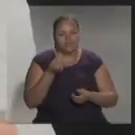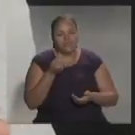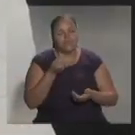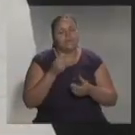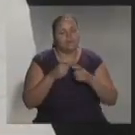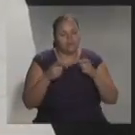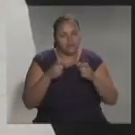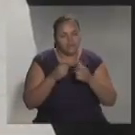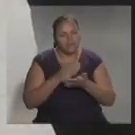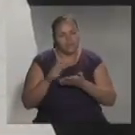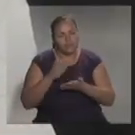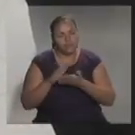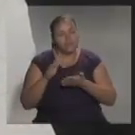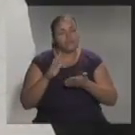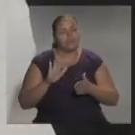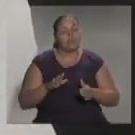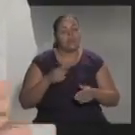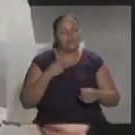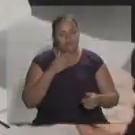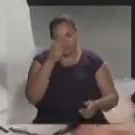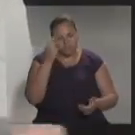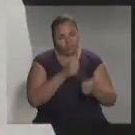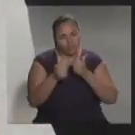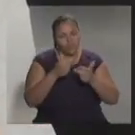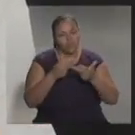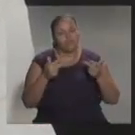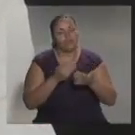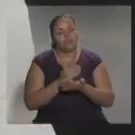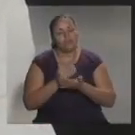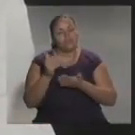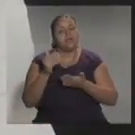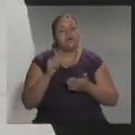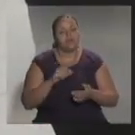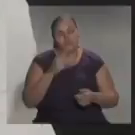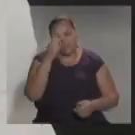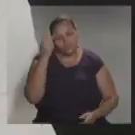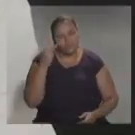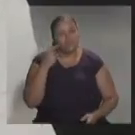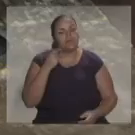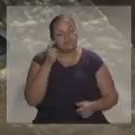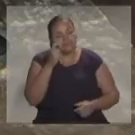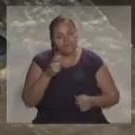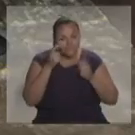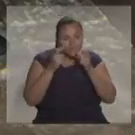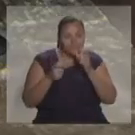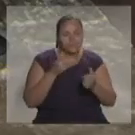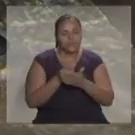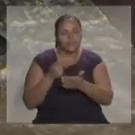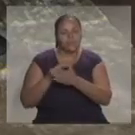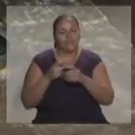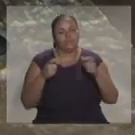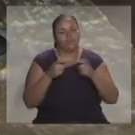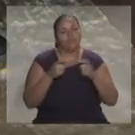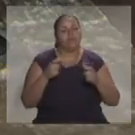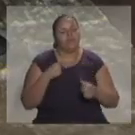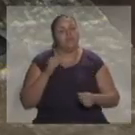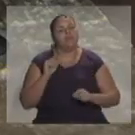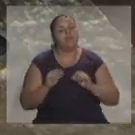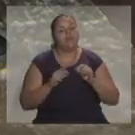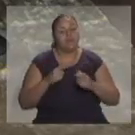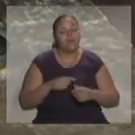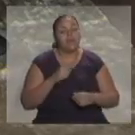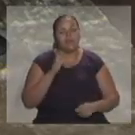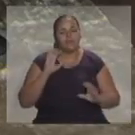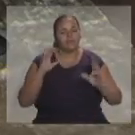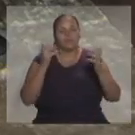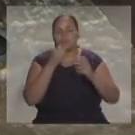ingressos sobrando. Quando os jogos começaram, as pessoas se envolveram, se interessaram. E realmente o balanço que se faz é de